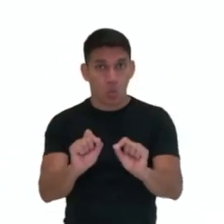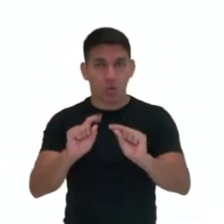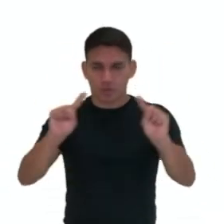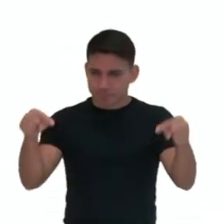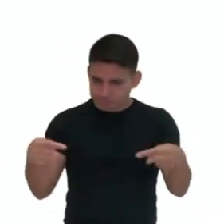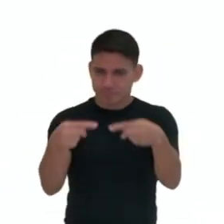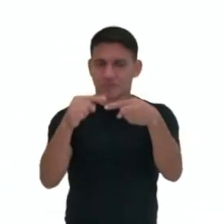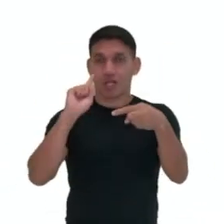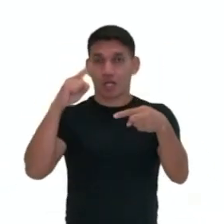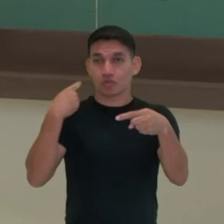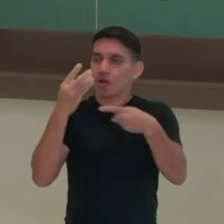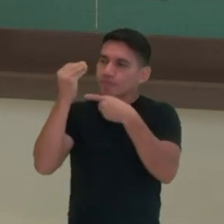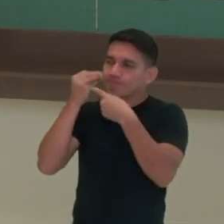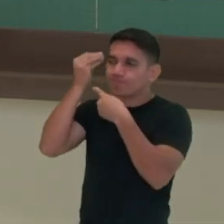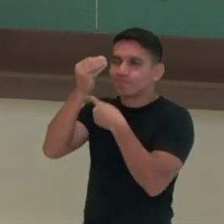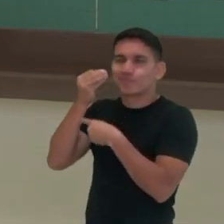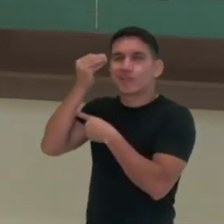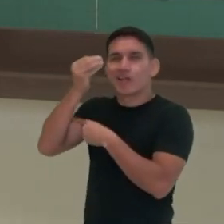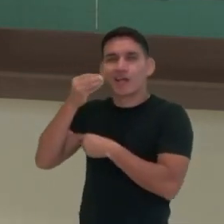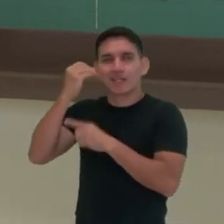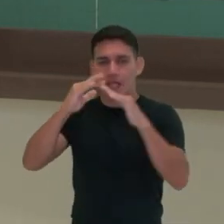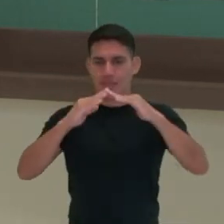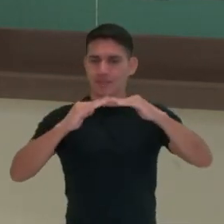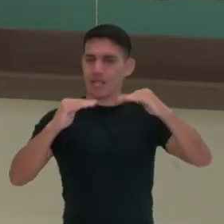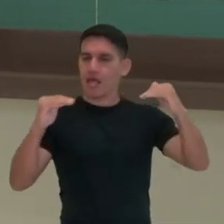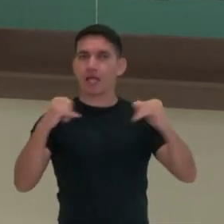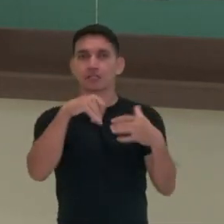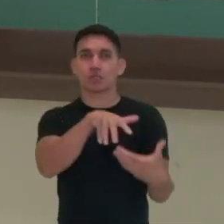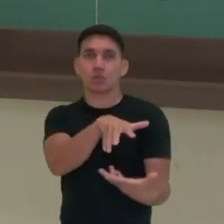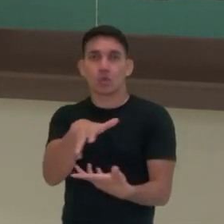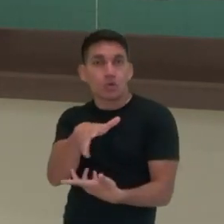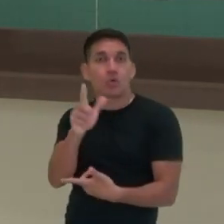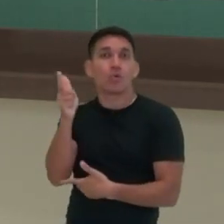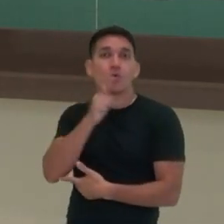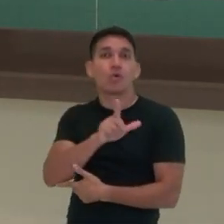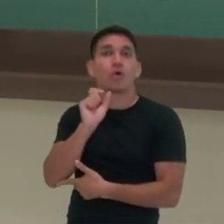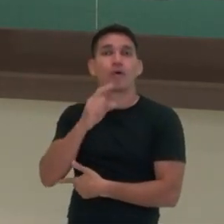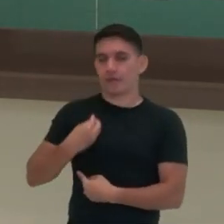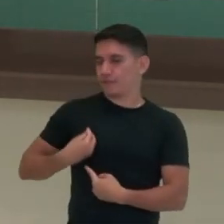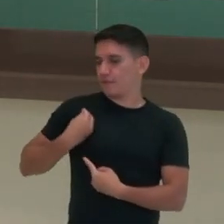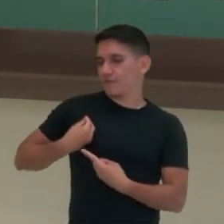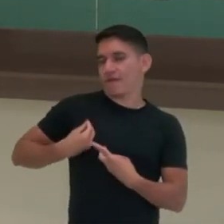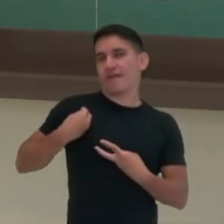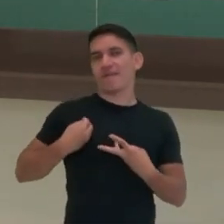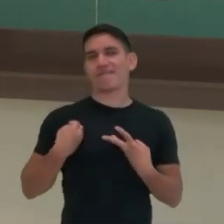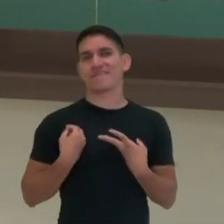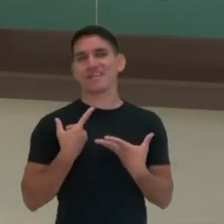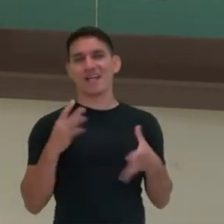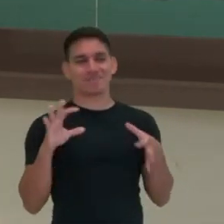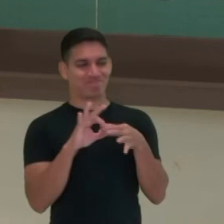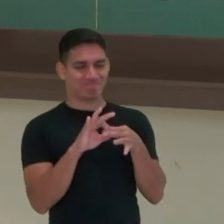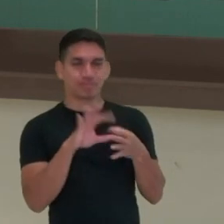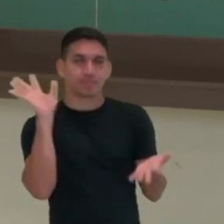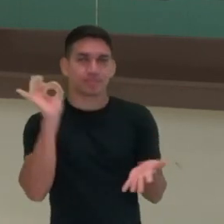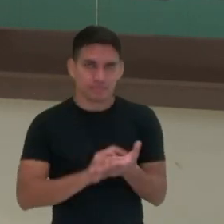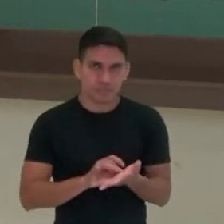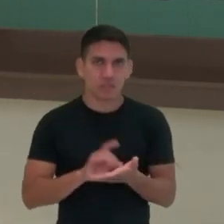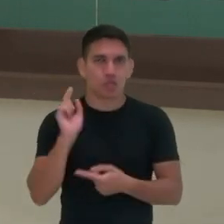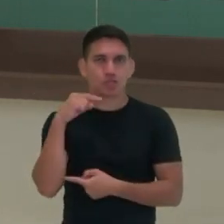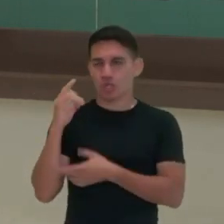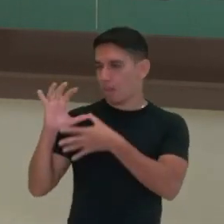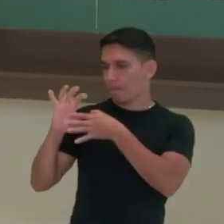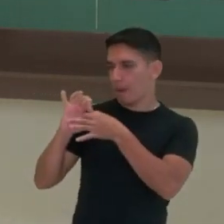a nossa experiência estética do mundo às nossas vivências integrais, nosso